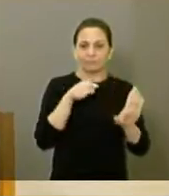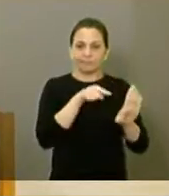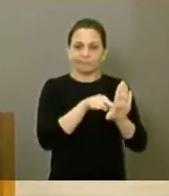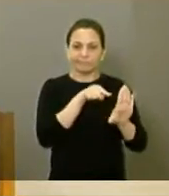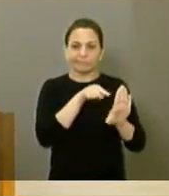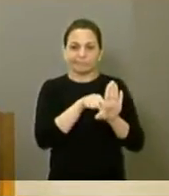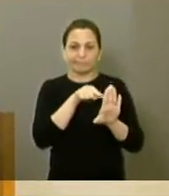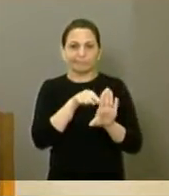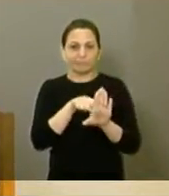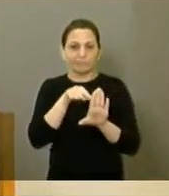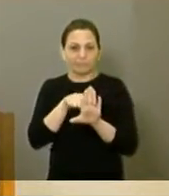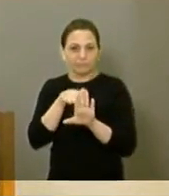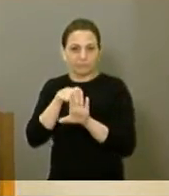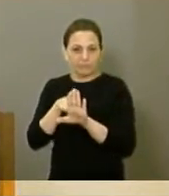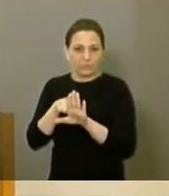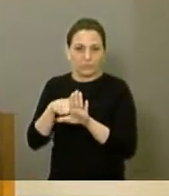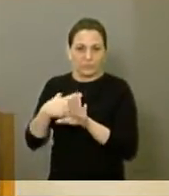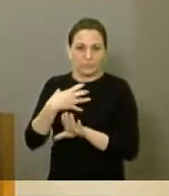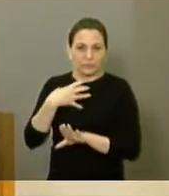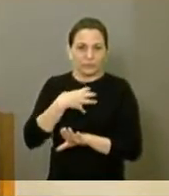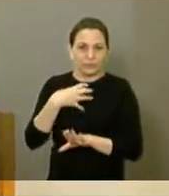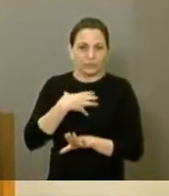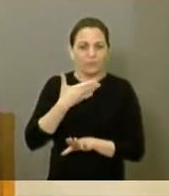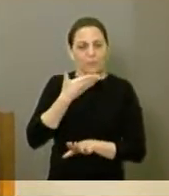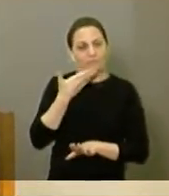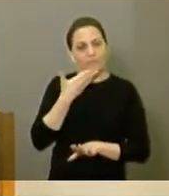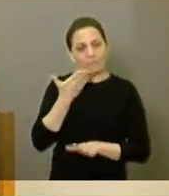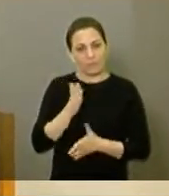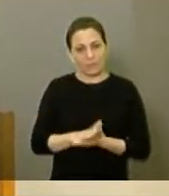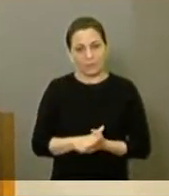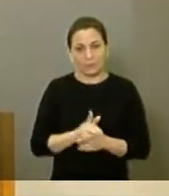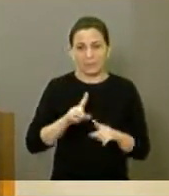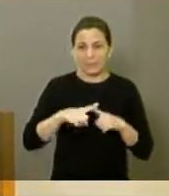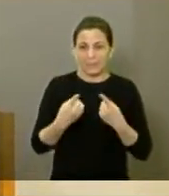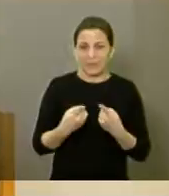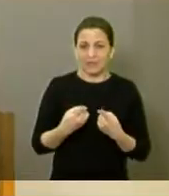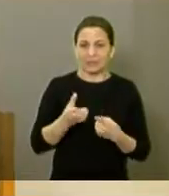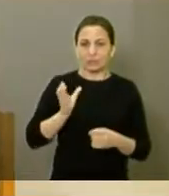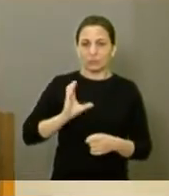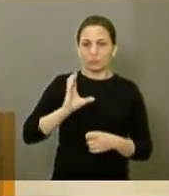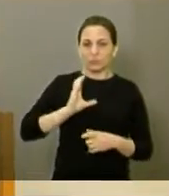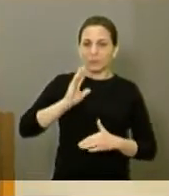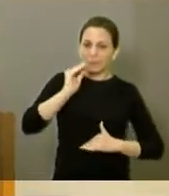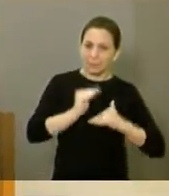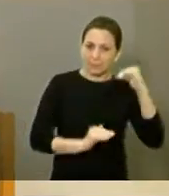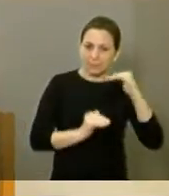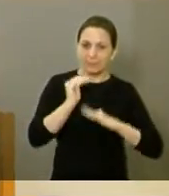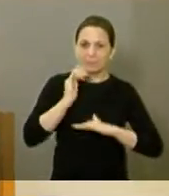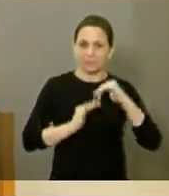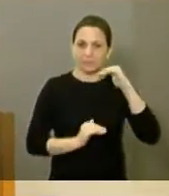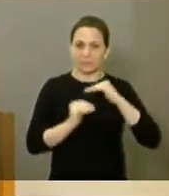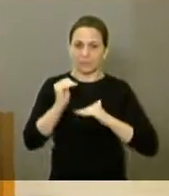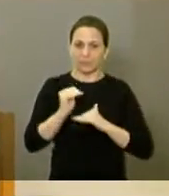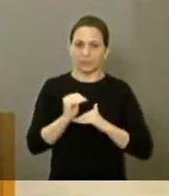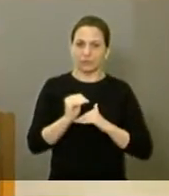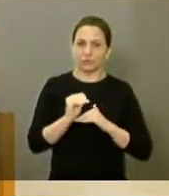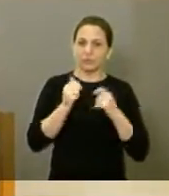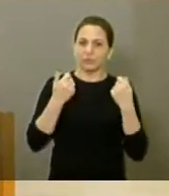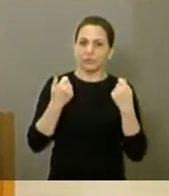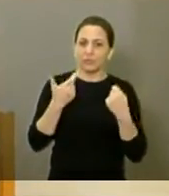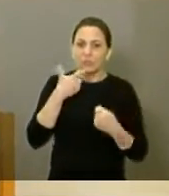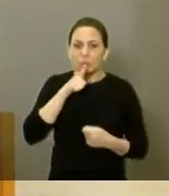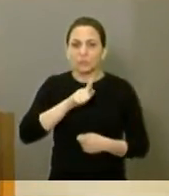apontar a melhor coisa que tem né mas tomar atitude que é plausível